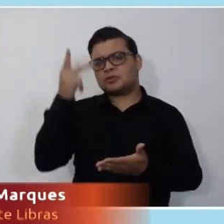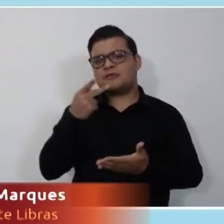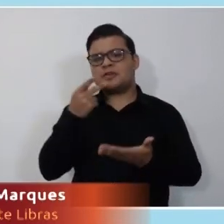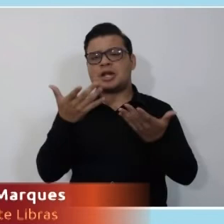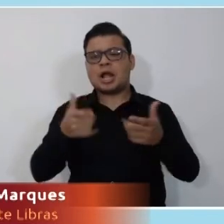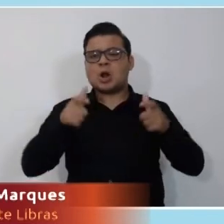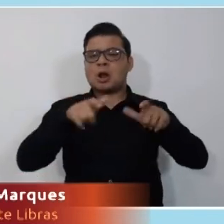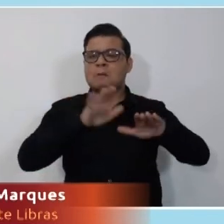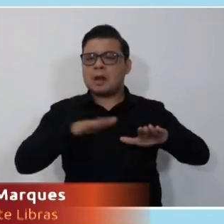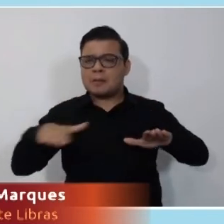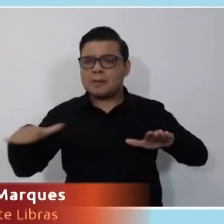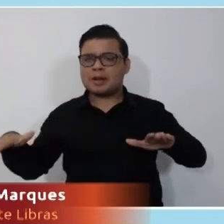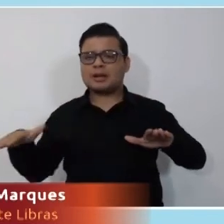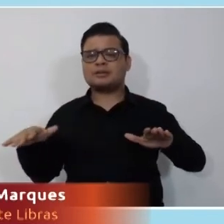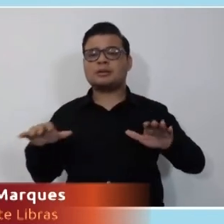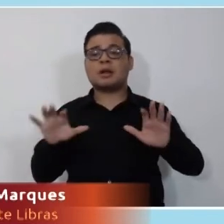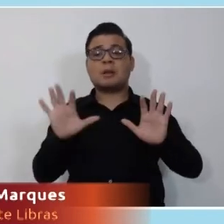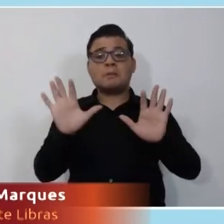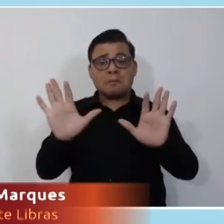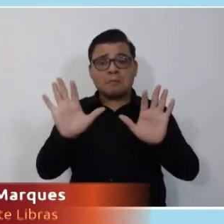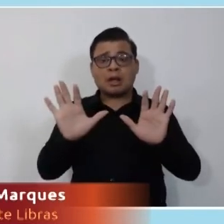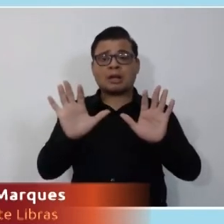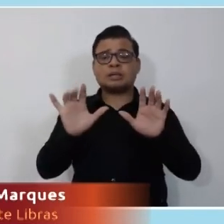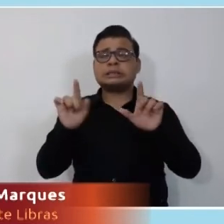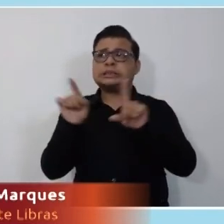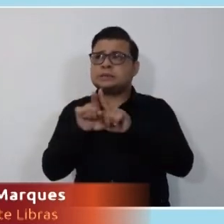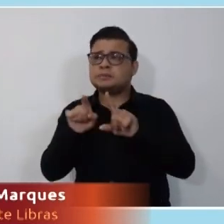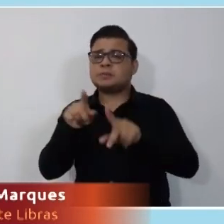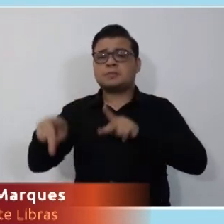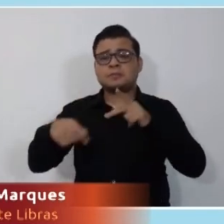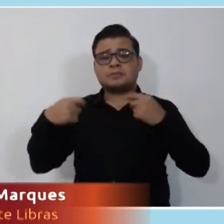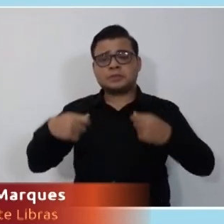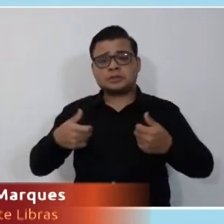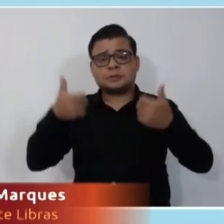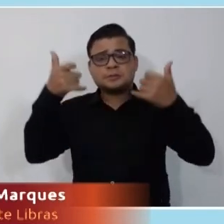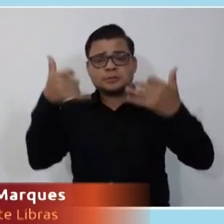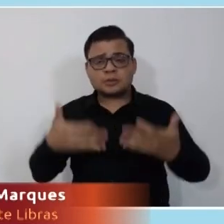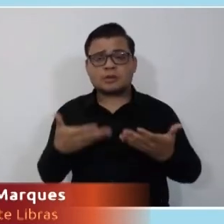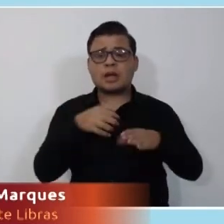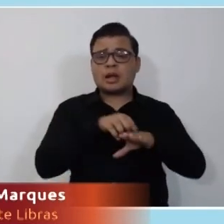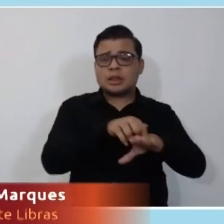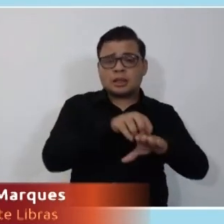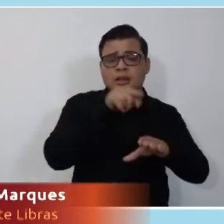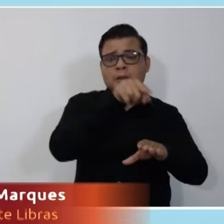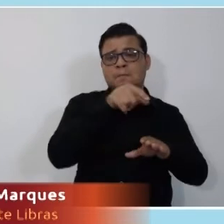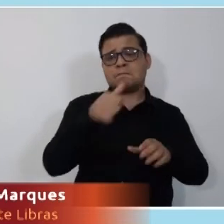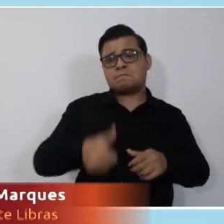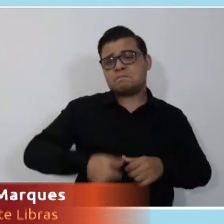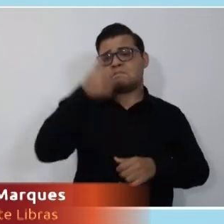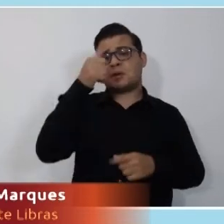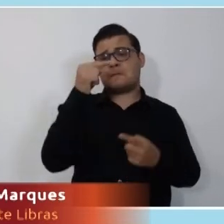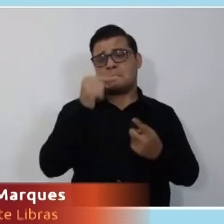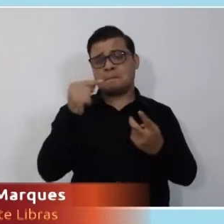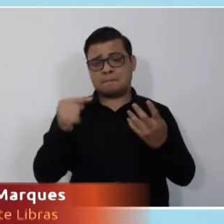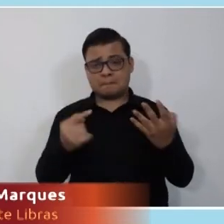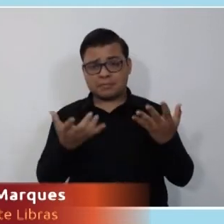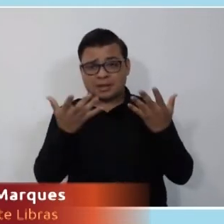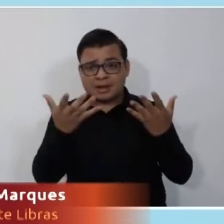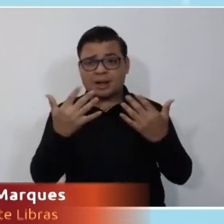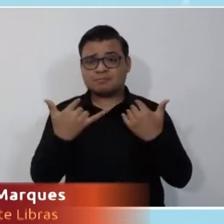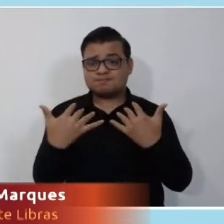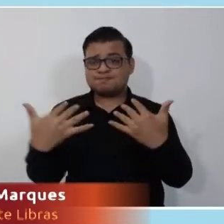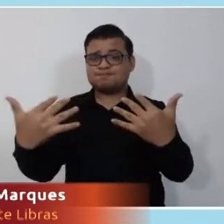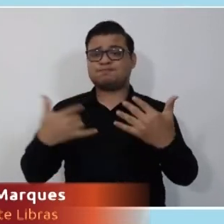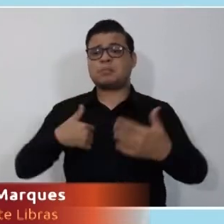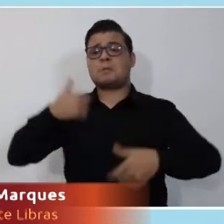Então, isso também tem que partir da população. Para a sustentabilidade, nós temos que valorizar agora os modais que não foram valorizados nos anos